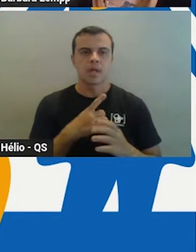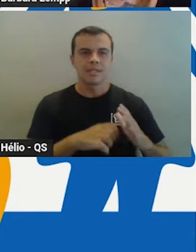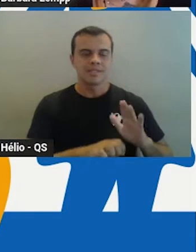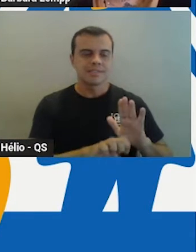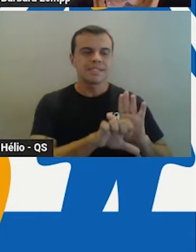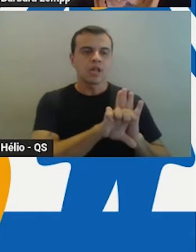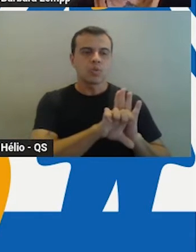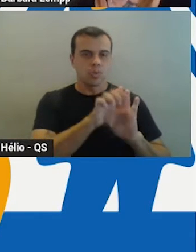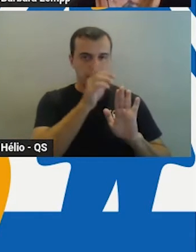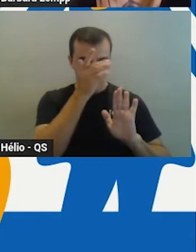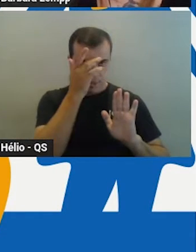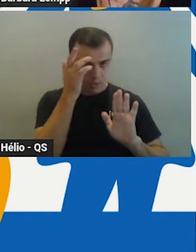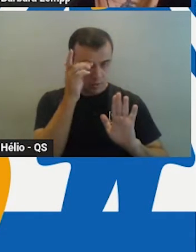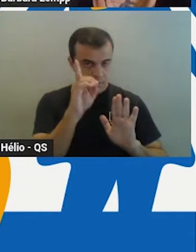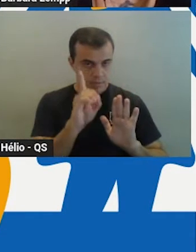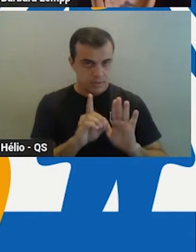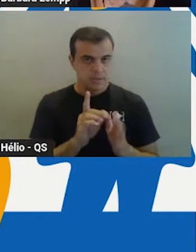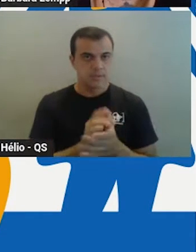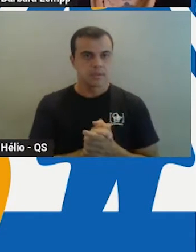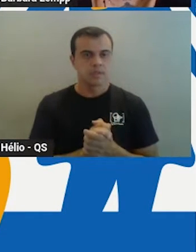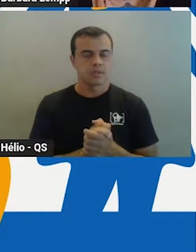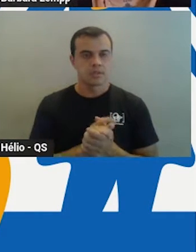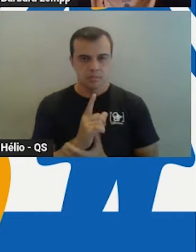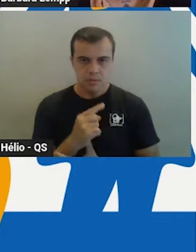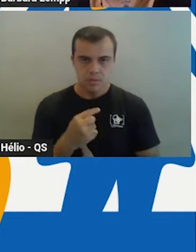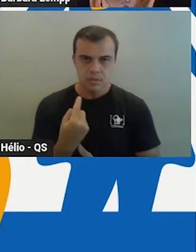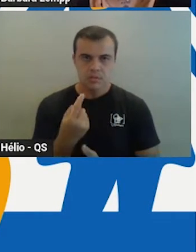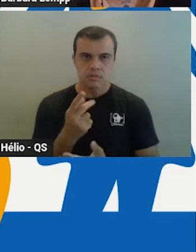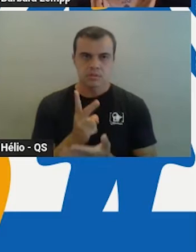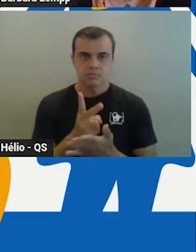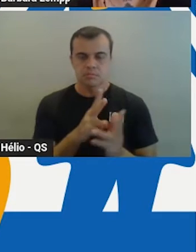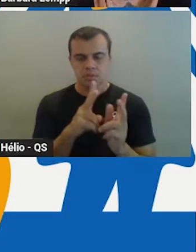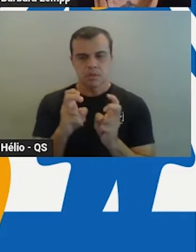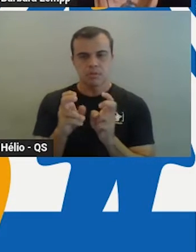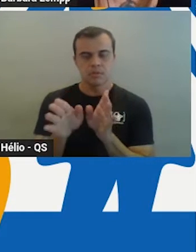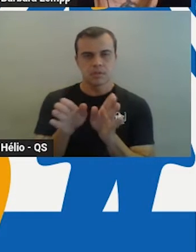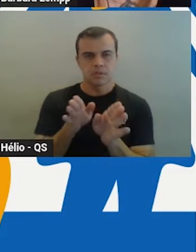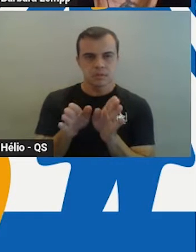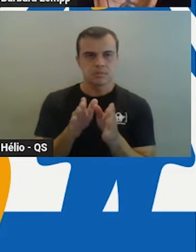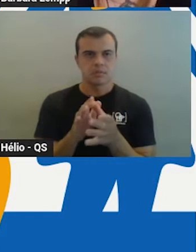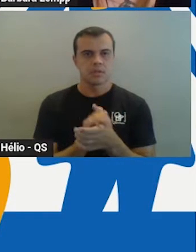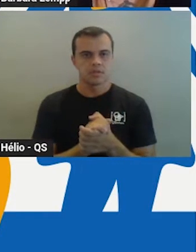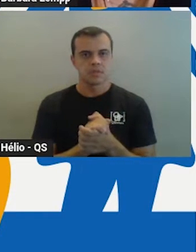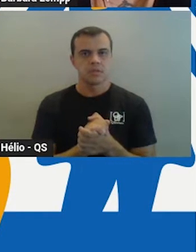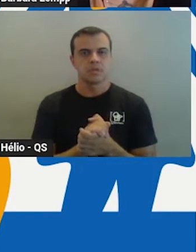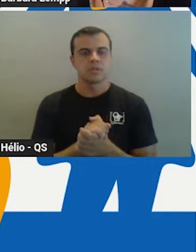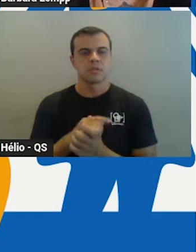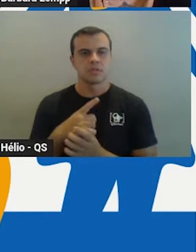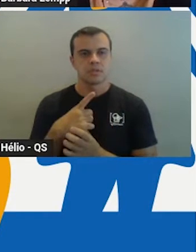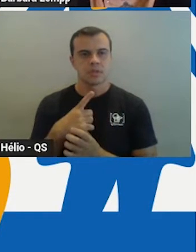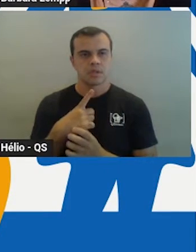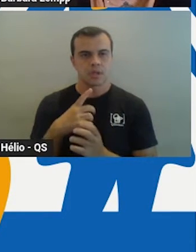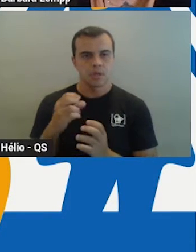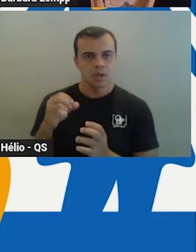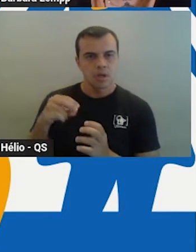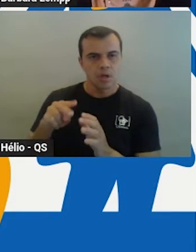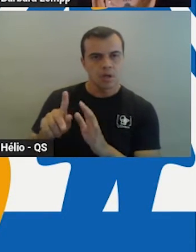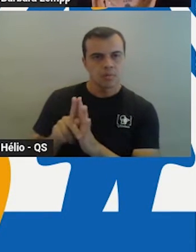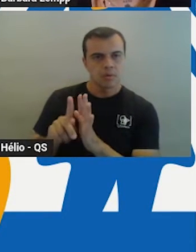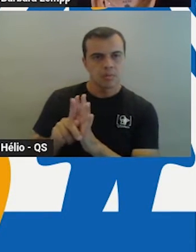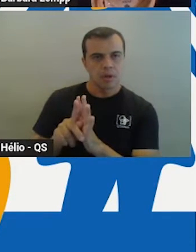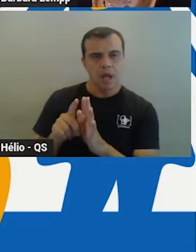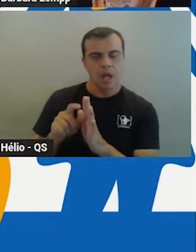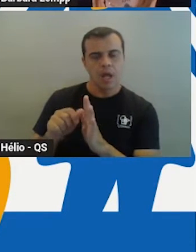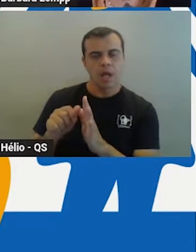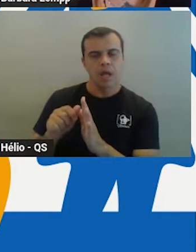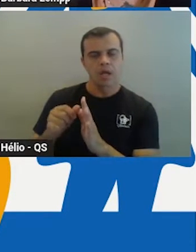com Deficiência, que é abrangente também em vários termos de acessibilidade. Tem os órgãos também como a Agência